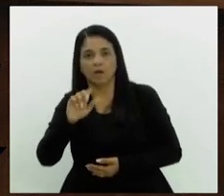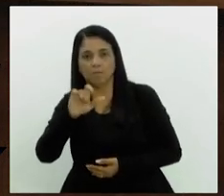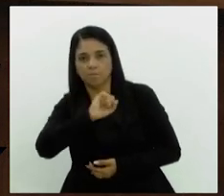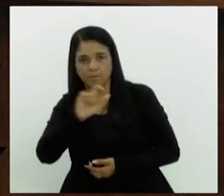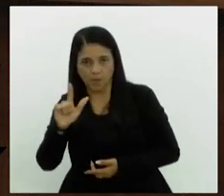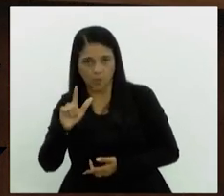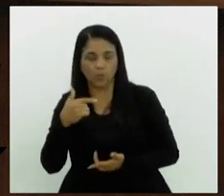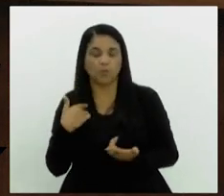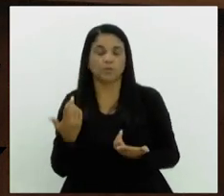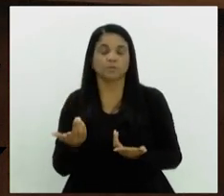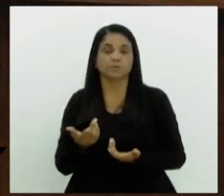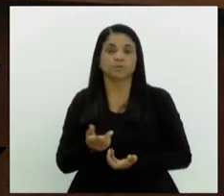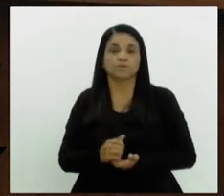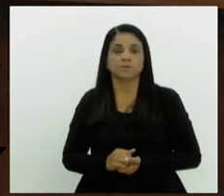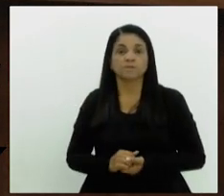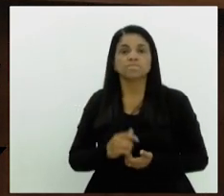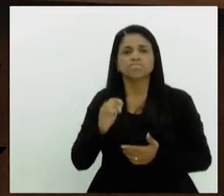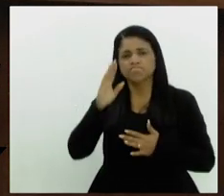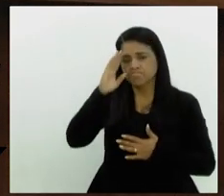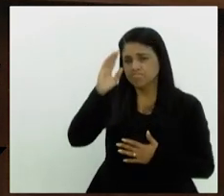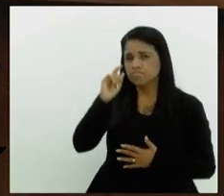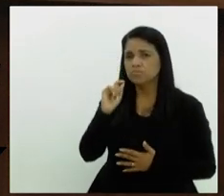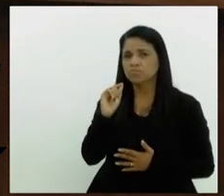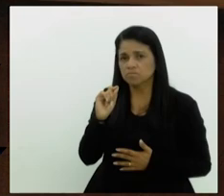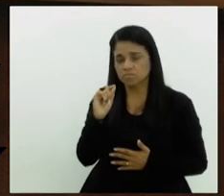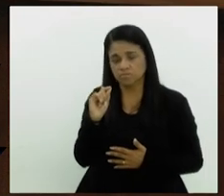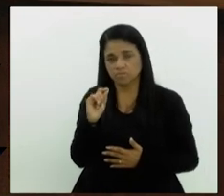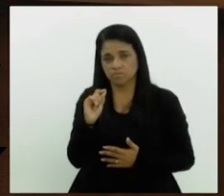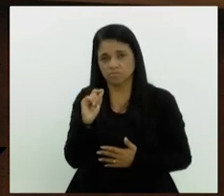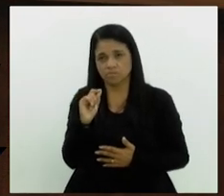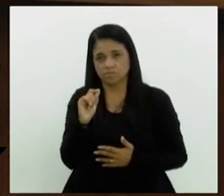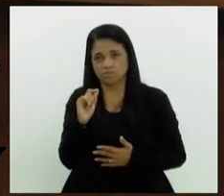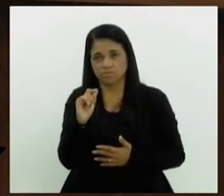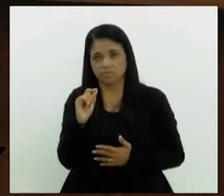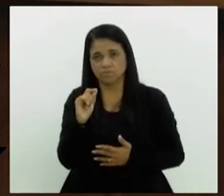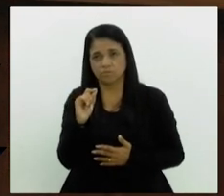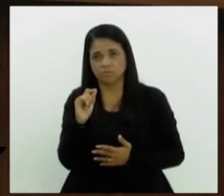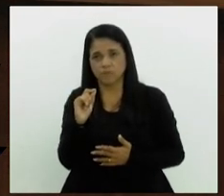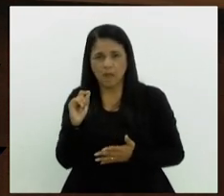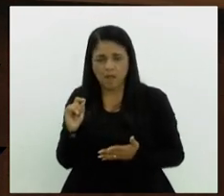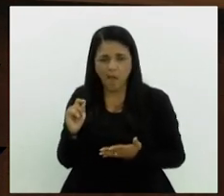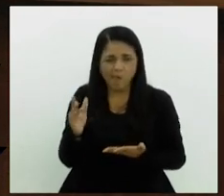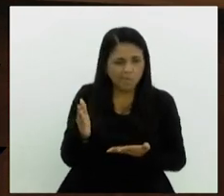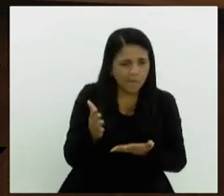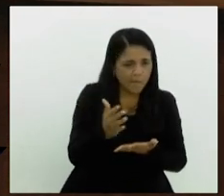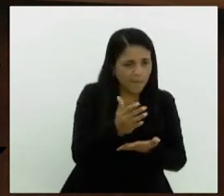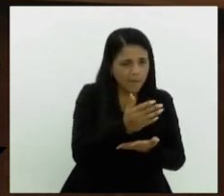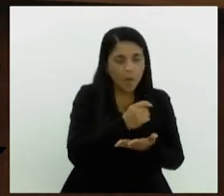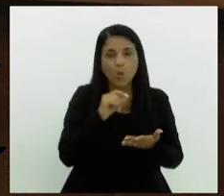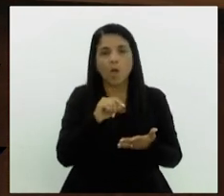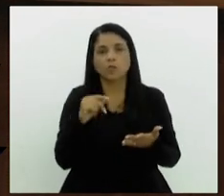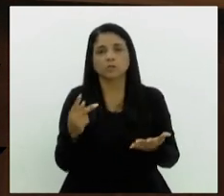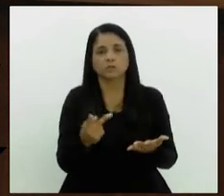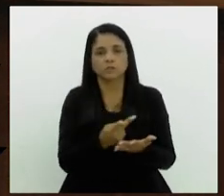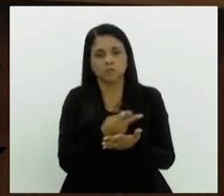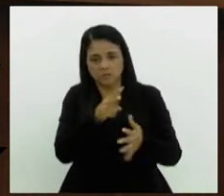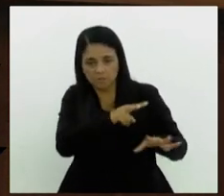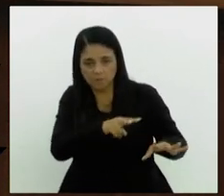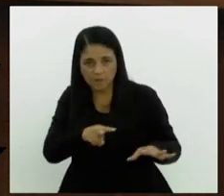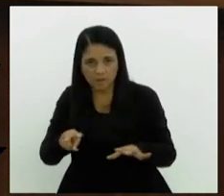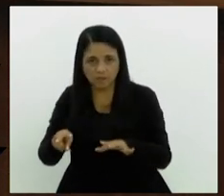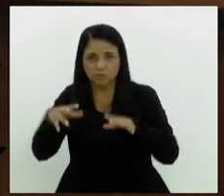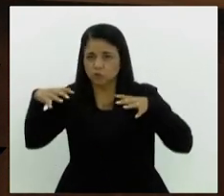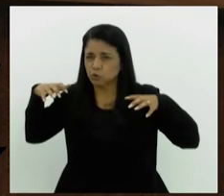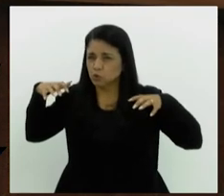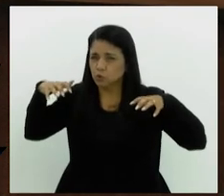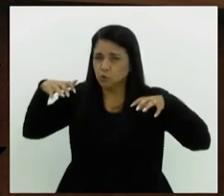Em primeiro lugar, é fundamental que a gente faça um apanhado do que aconteceu nas últimas semanas. Na realidade, aquelas